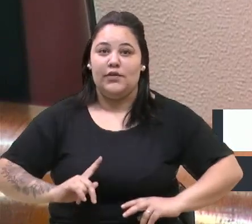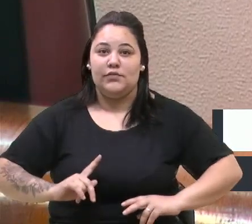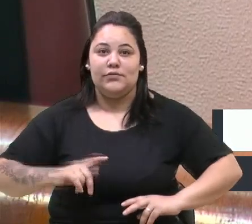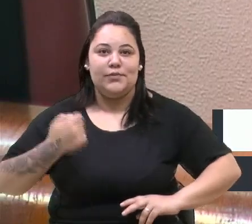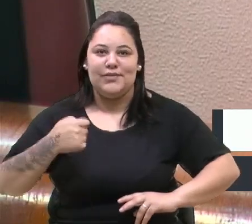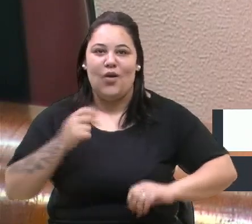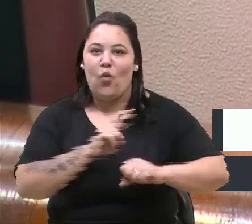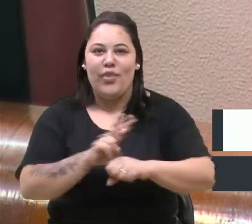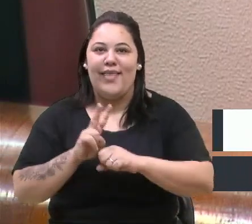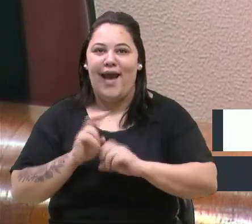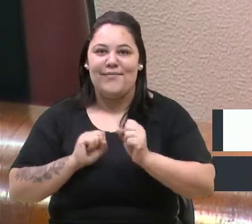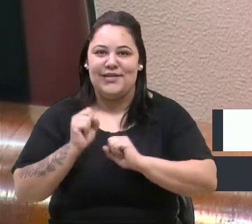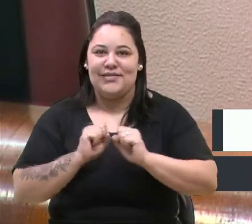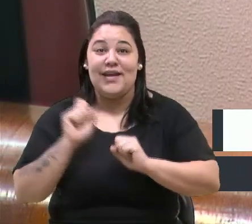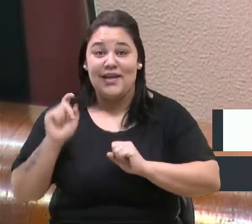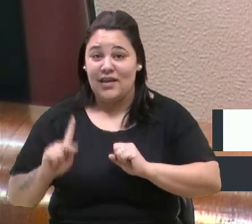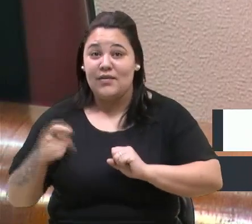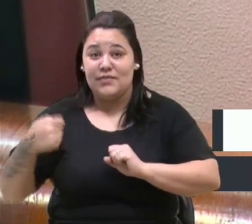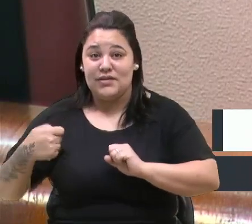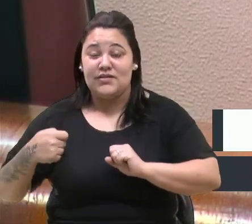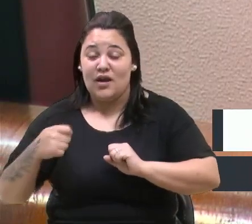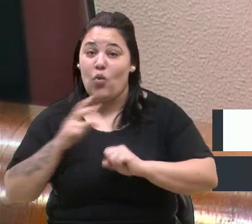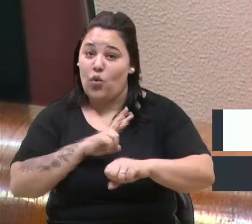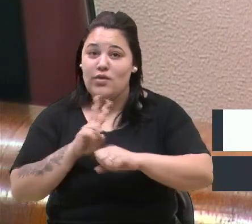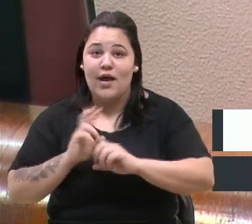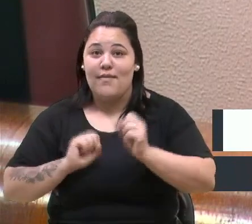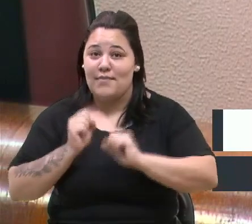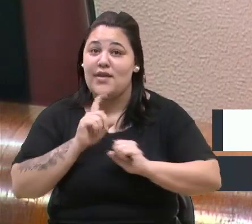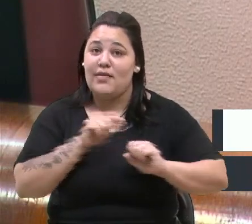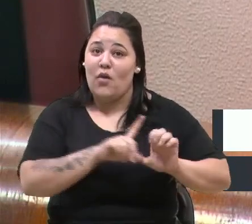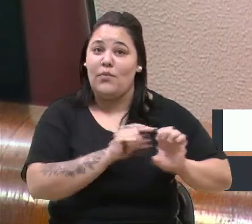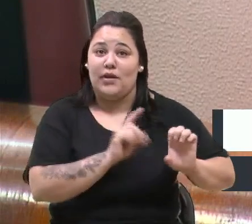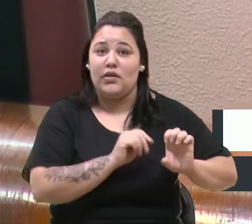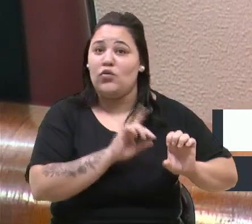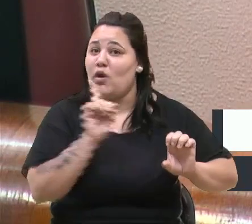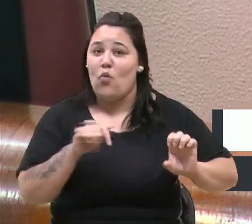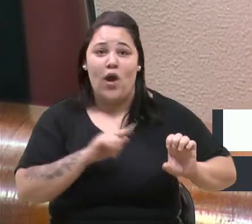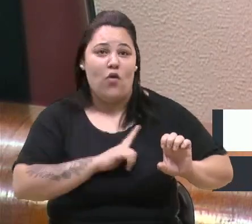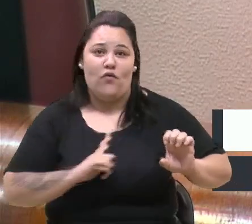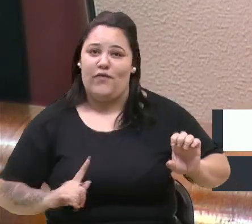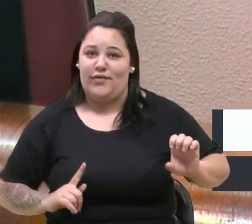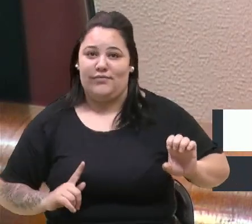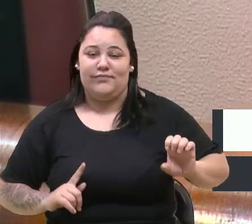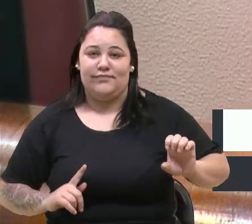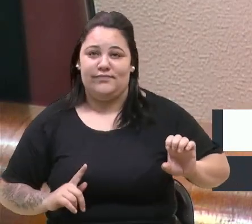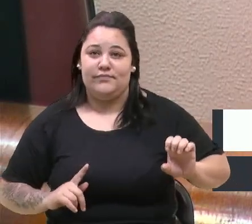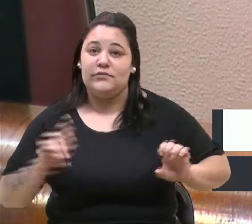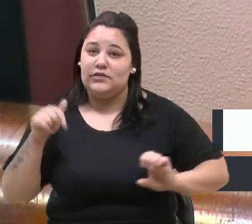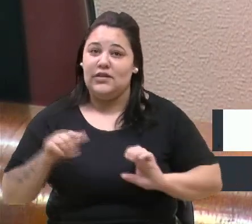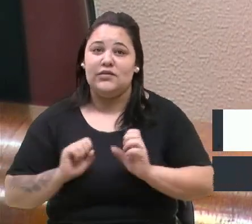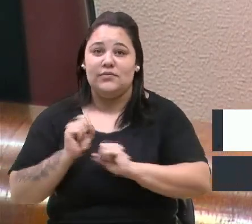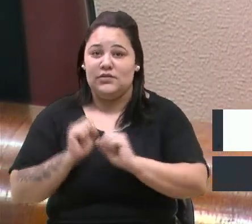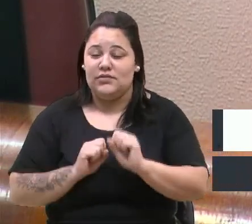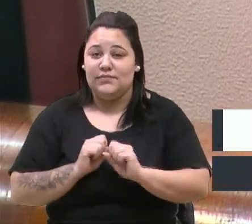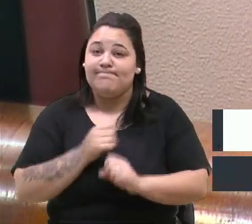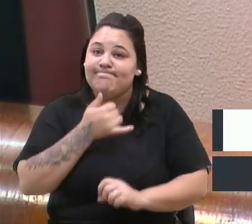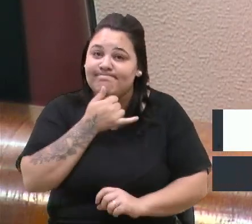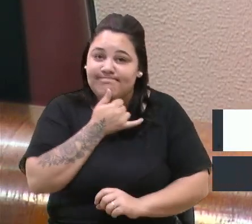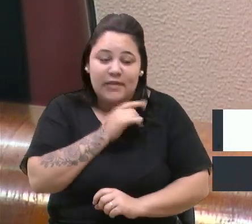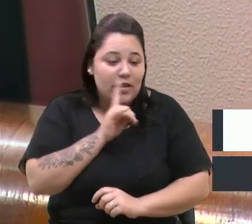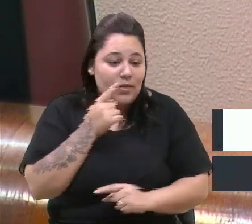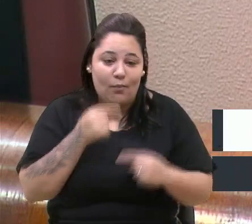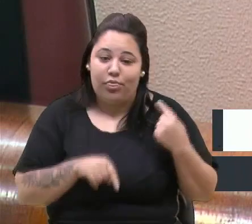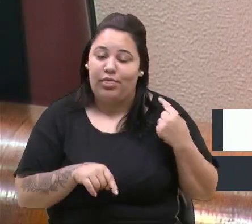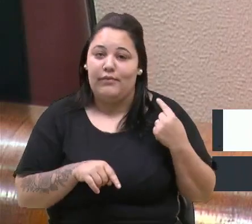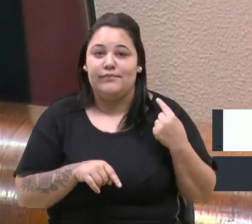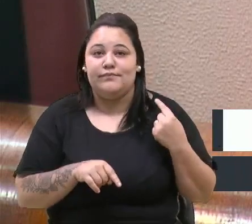empresa. Quem tem que cuidar da empresa é o empresário, e não o governo. Tá? E essa empresa, infelizmente, ela não funciona.